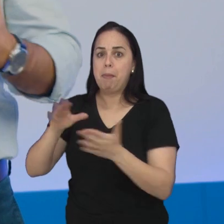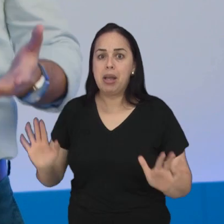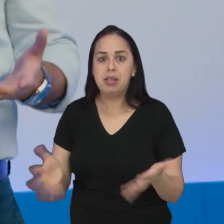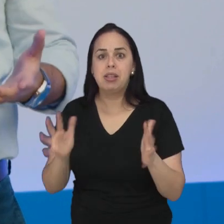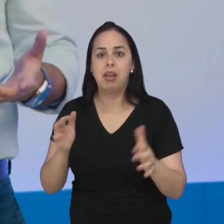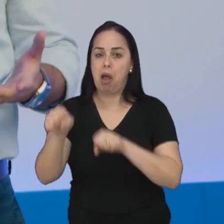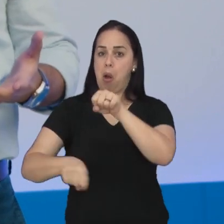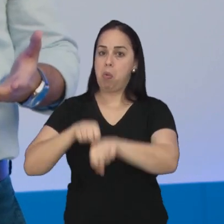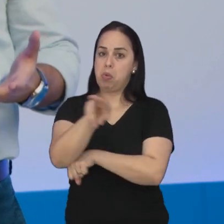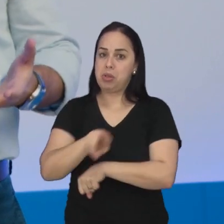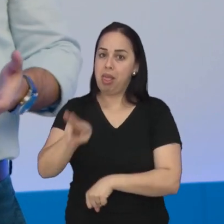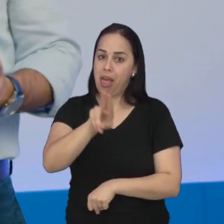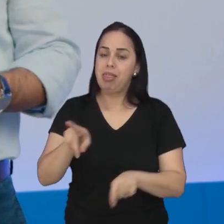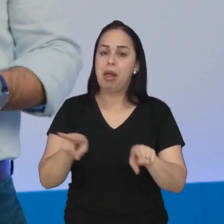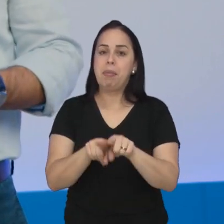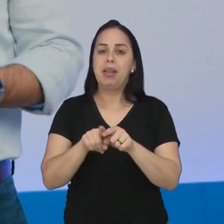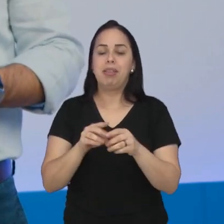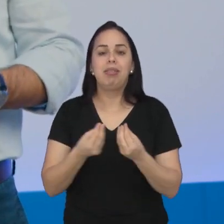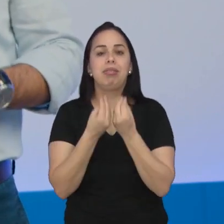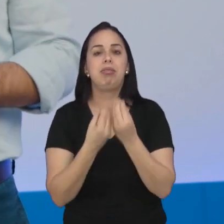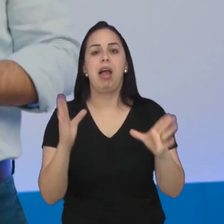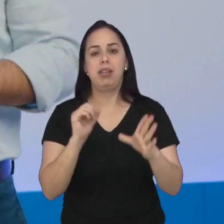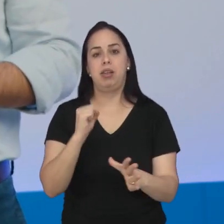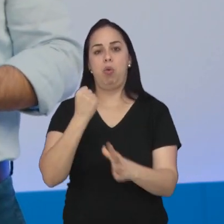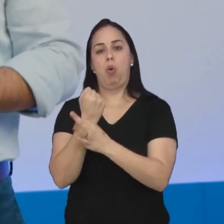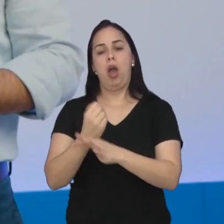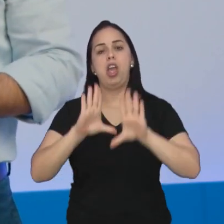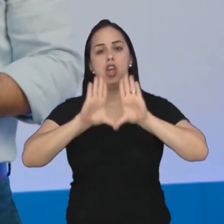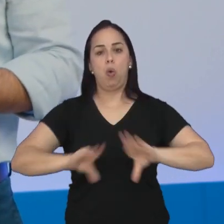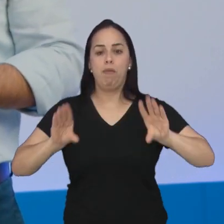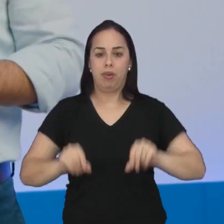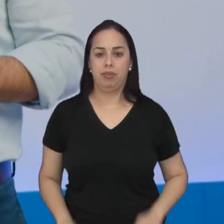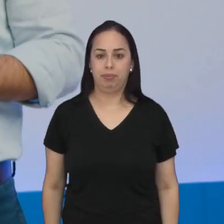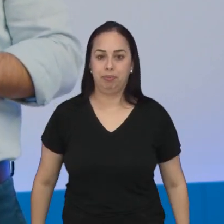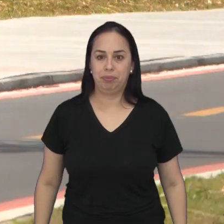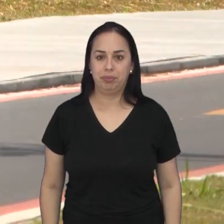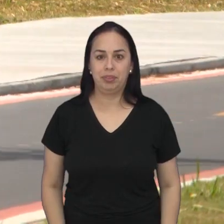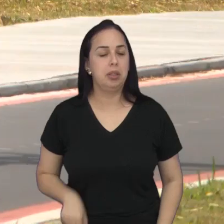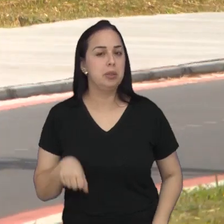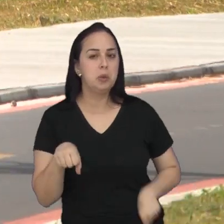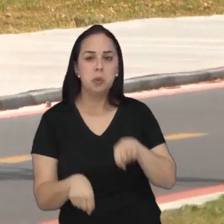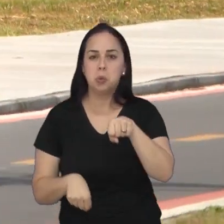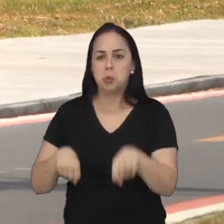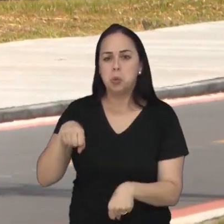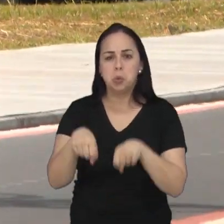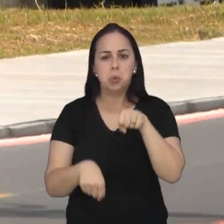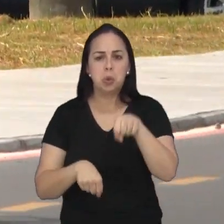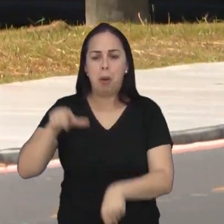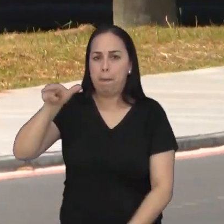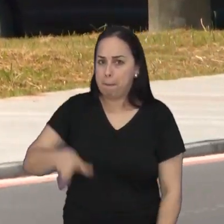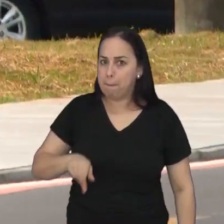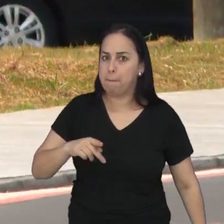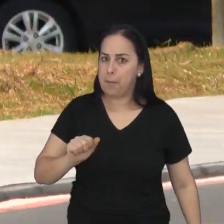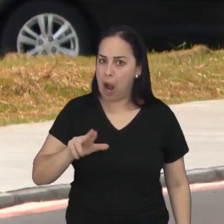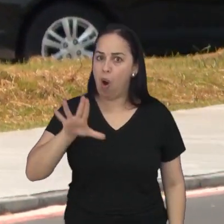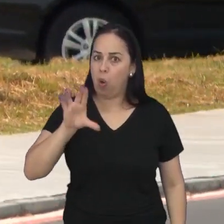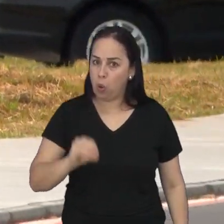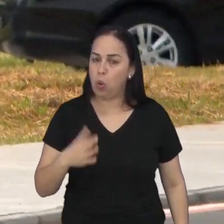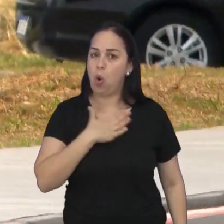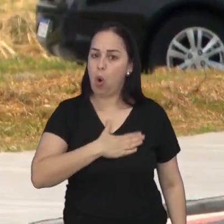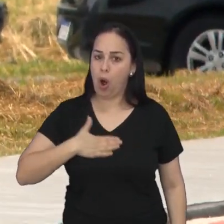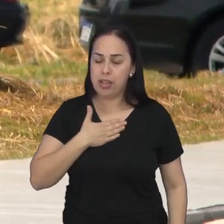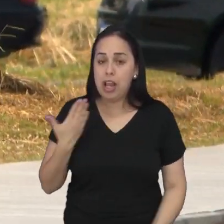incentivar o uso das bicicletas e dar mais segurança e comodidade nos trajetos. Pedalar é a paixão do Paulo.